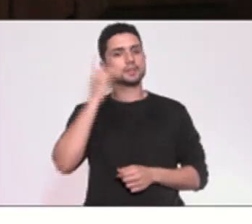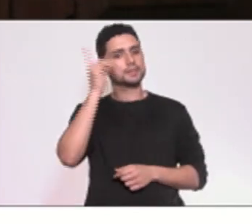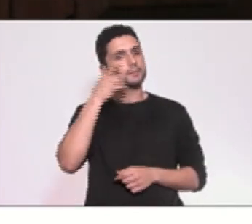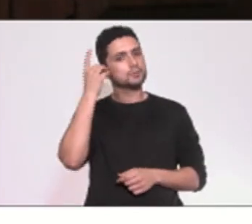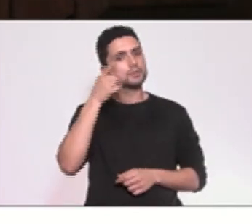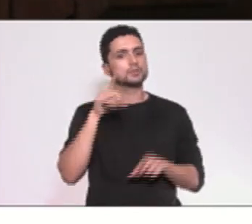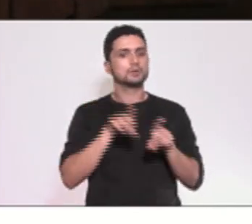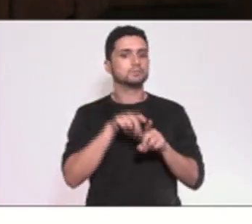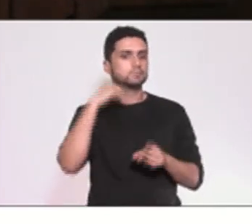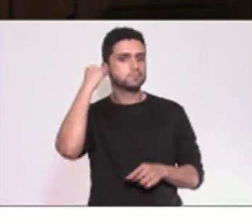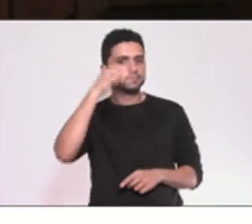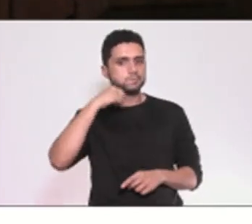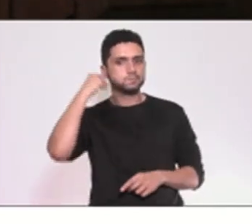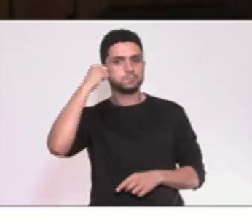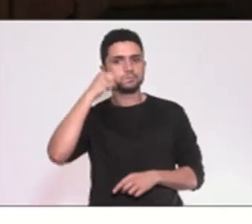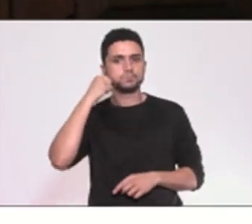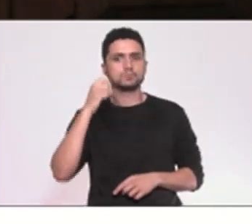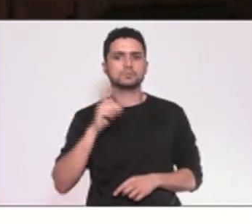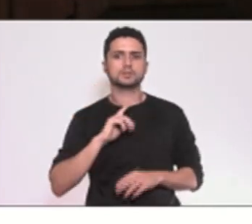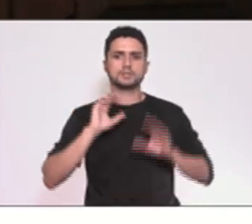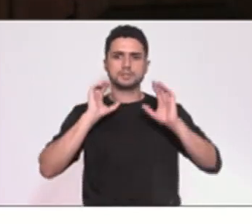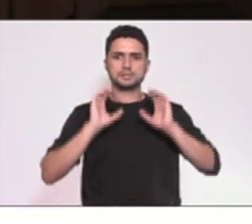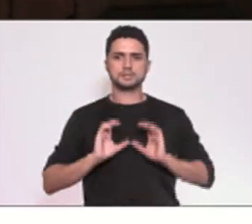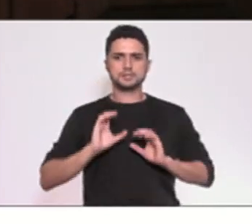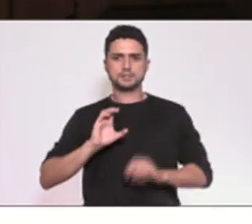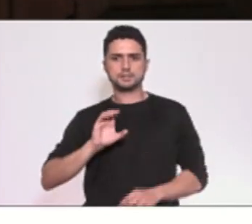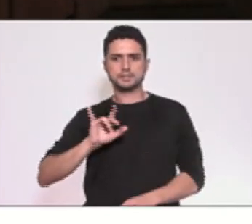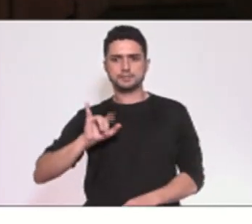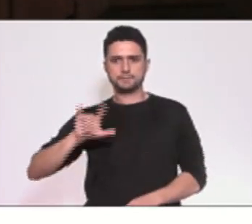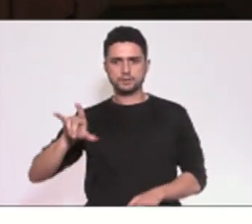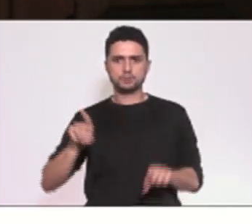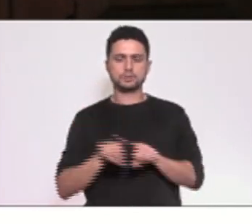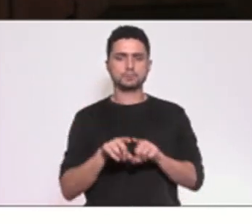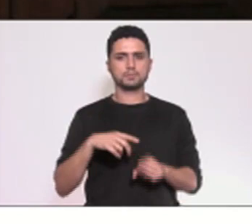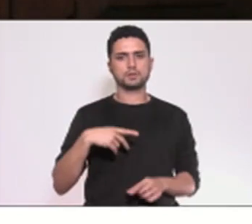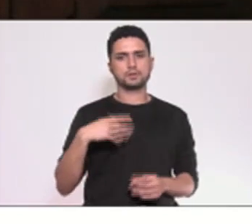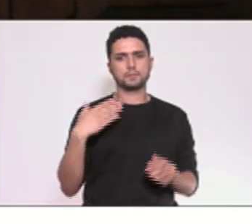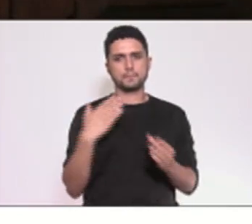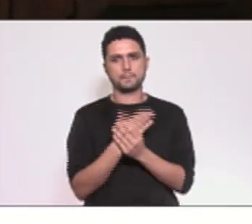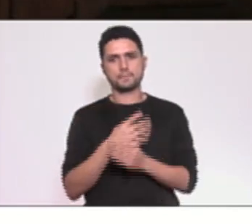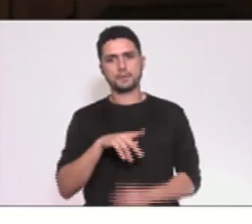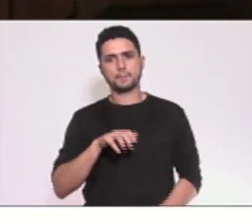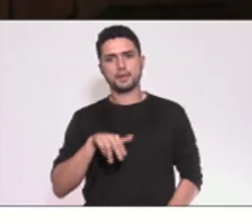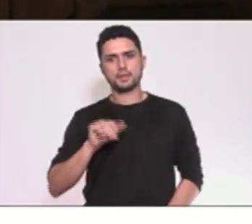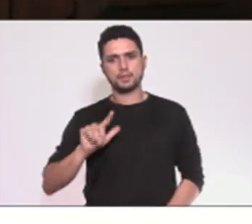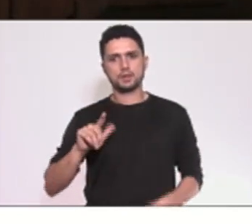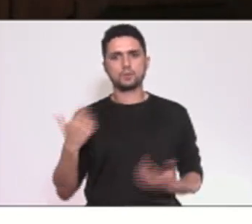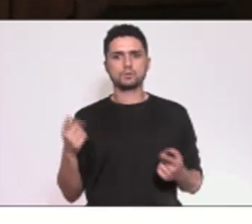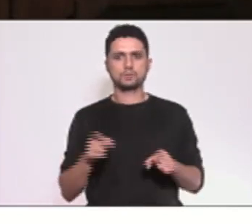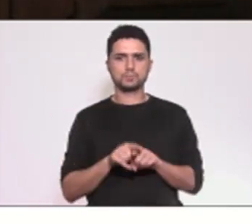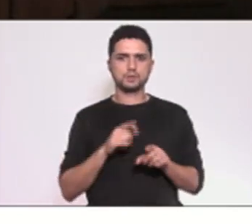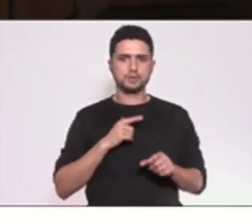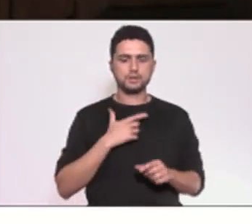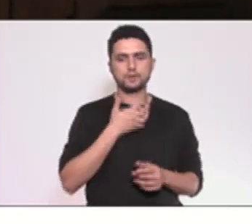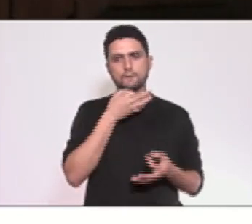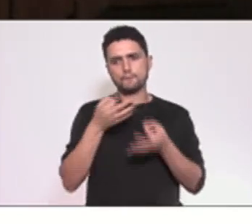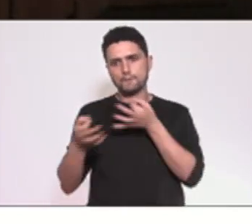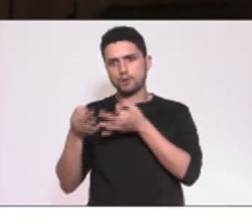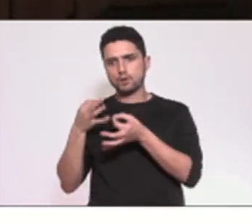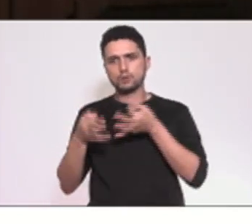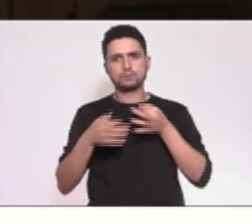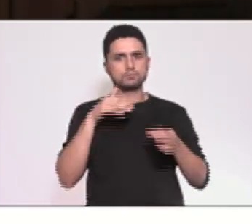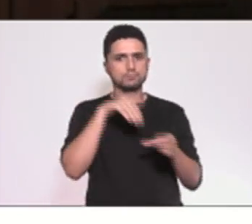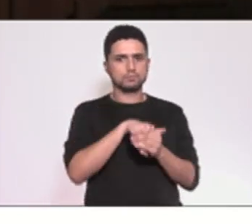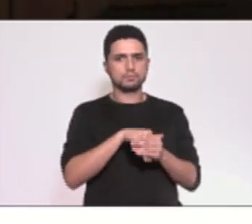deputados e senadores são invioláveis civil e penalmente por quaisquer de suas opiniões, palavras e votos.